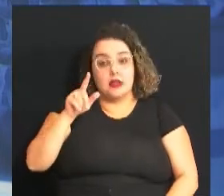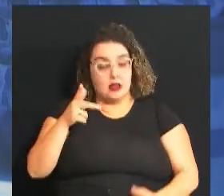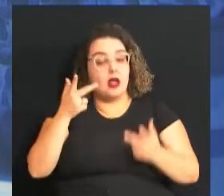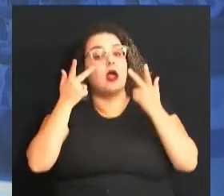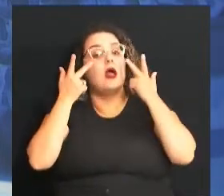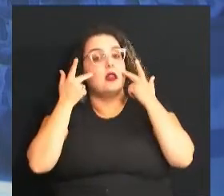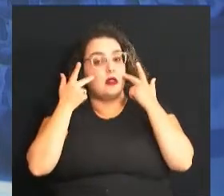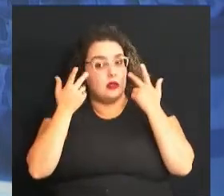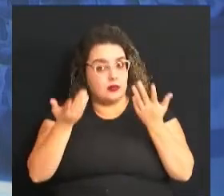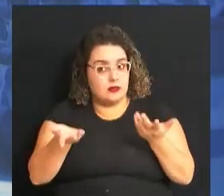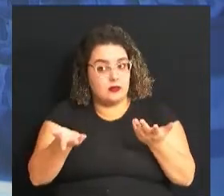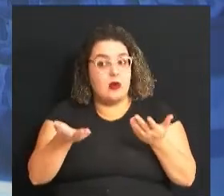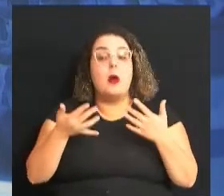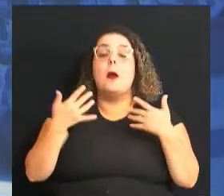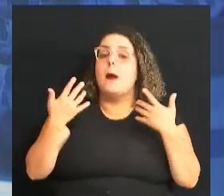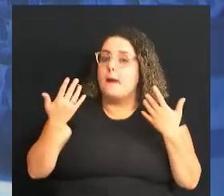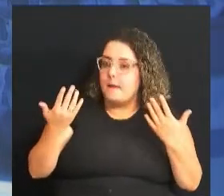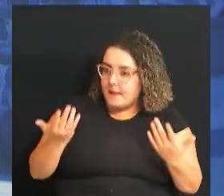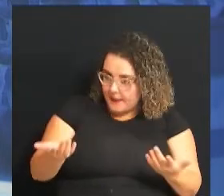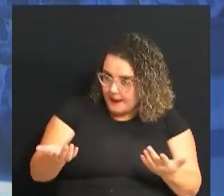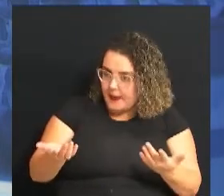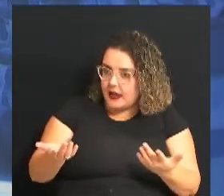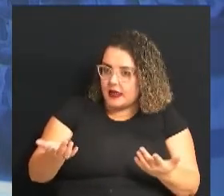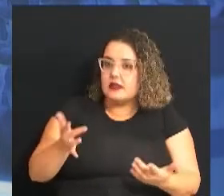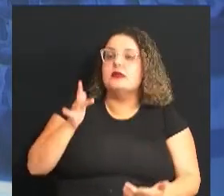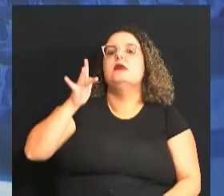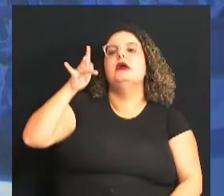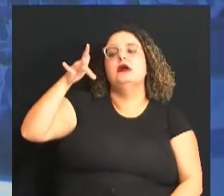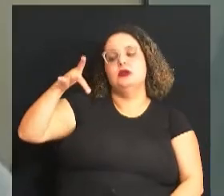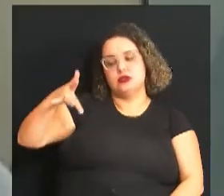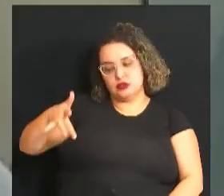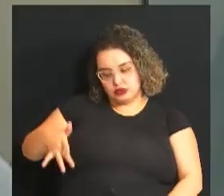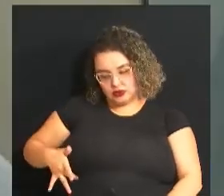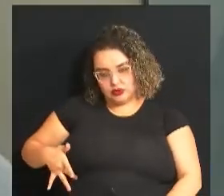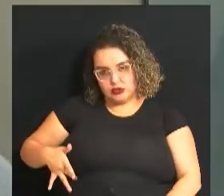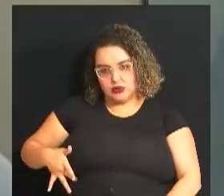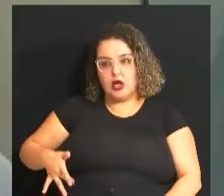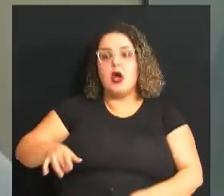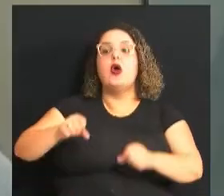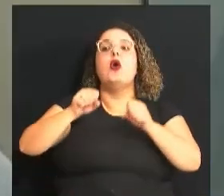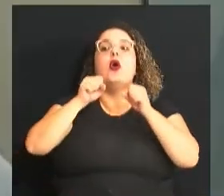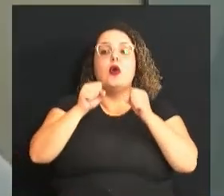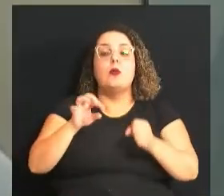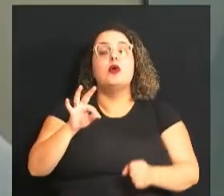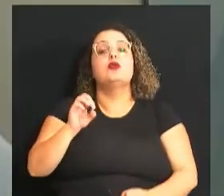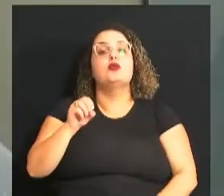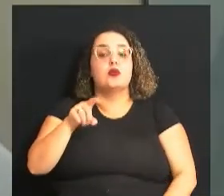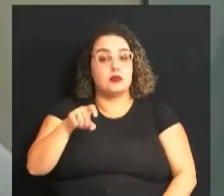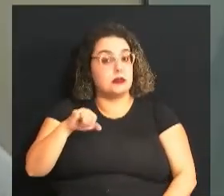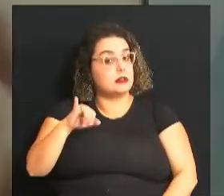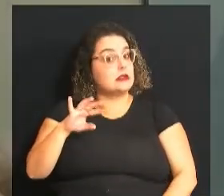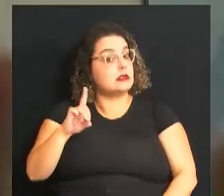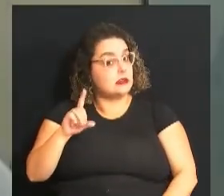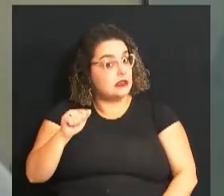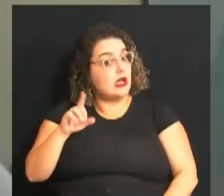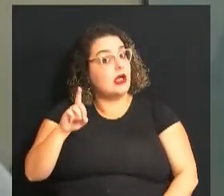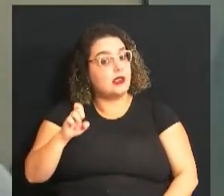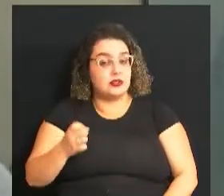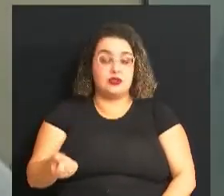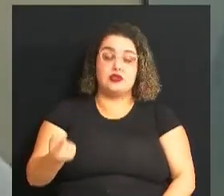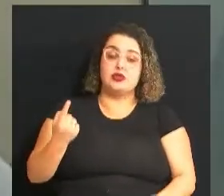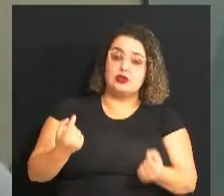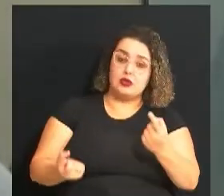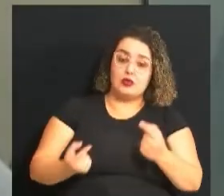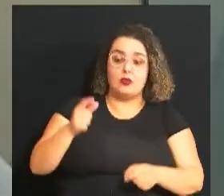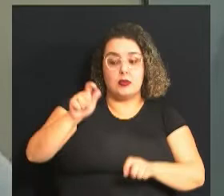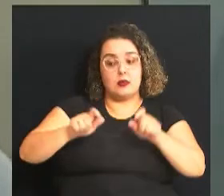natural, mas que passa pelo fígado e pode causar toxicidade. Em algumas pessoas mais,